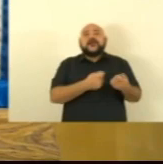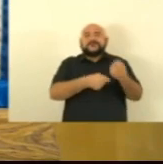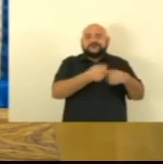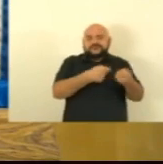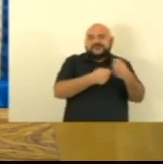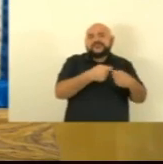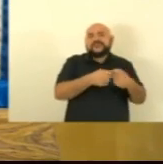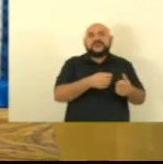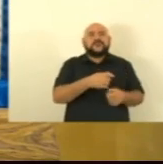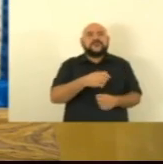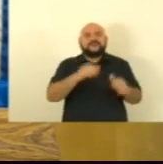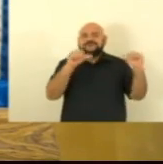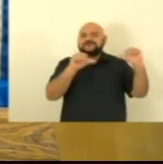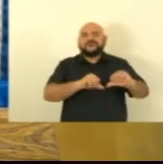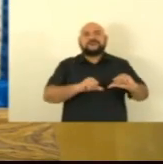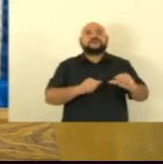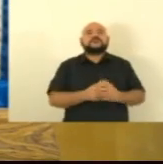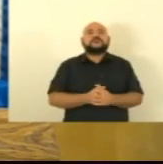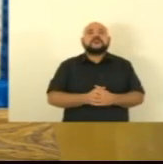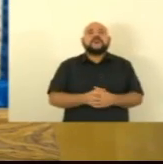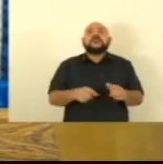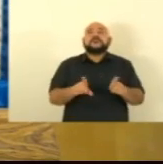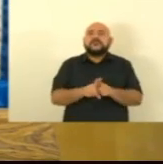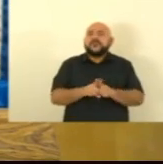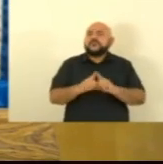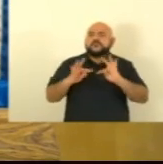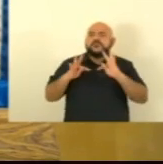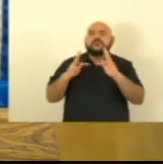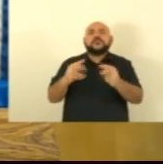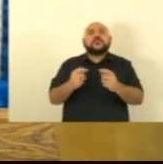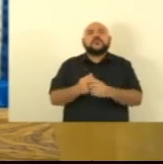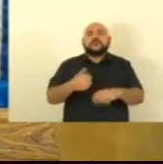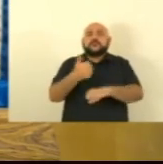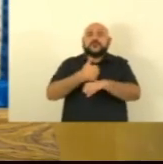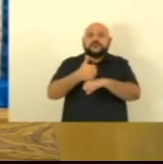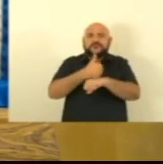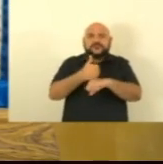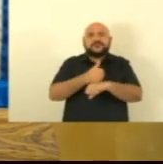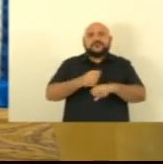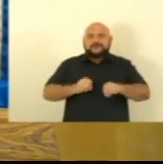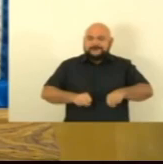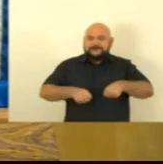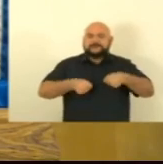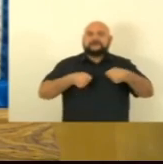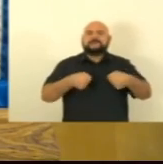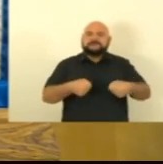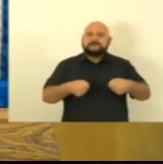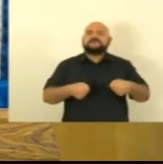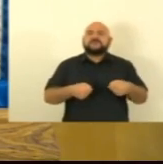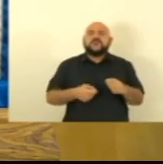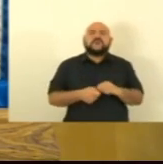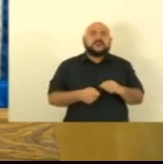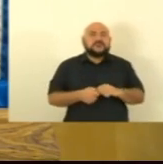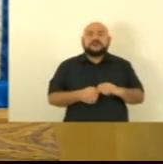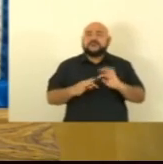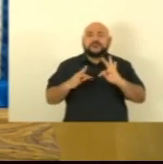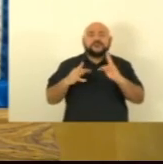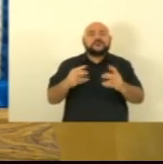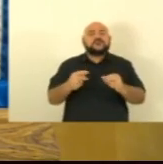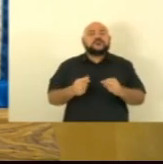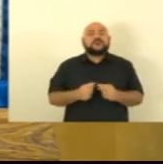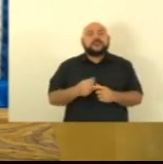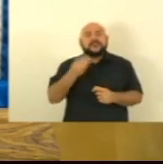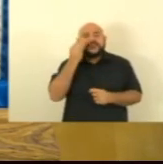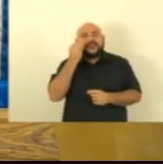registro que todos os servidores, todos os funcionários têm feito o máximo de esforço dentro das suas limitações,